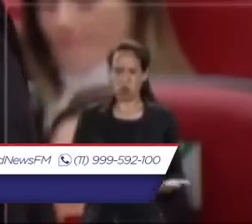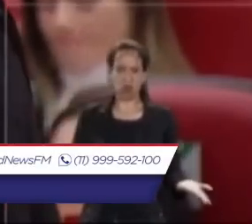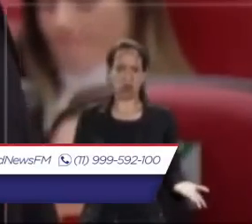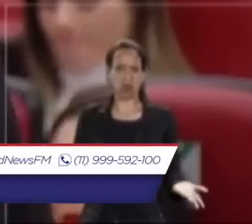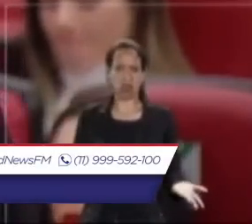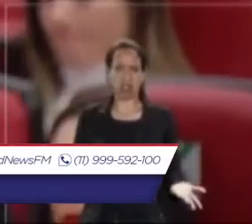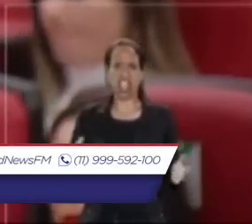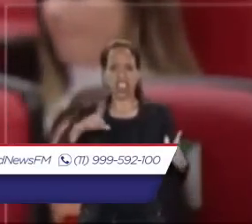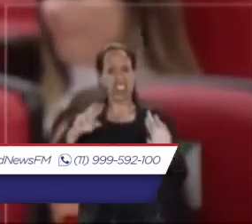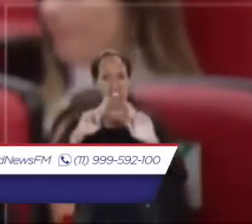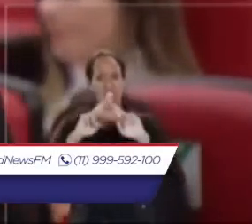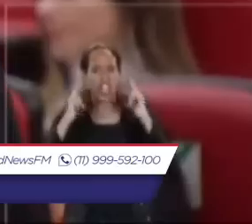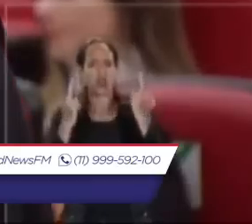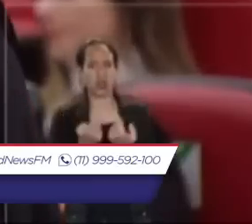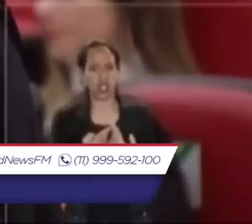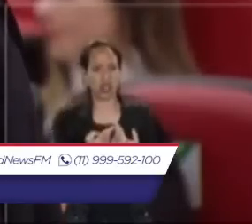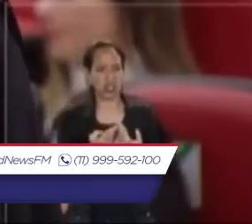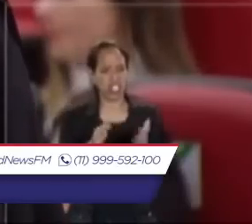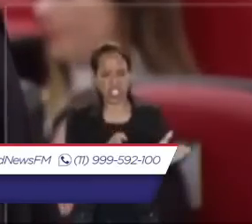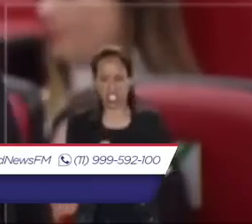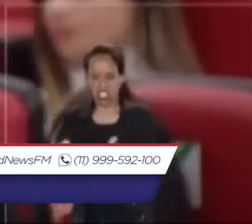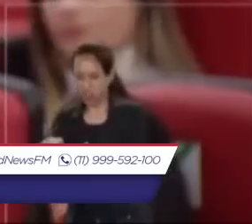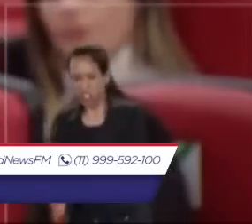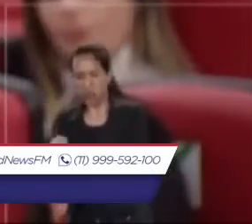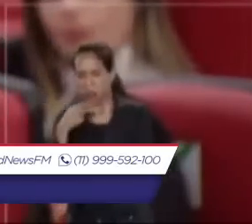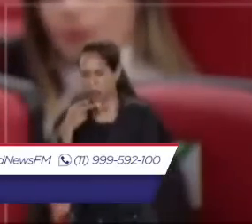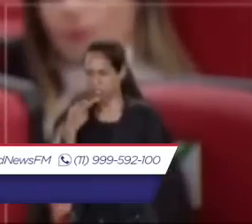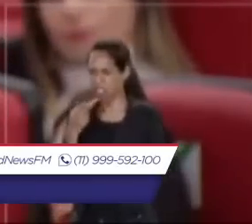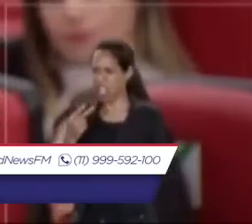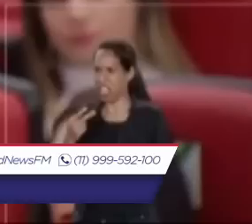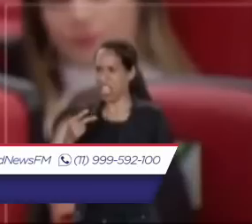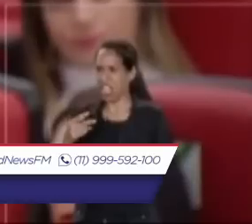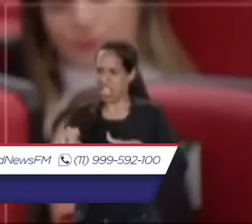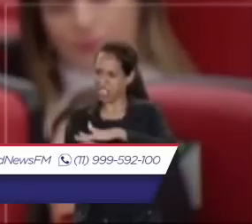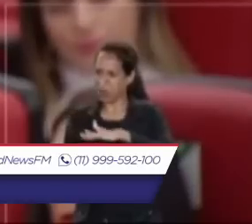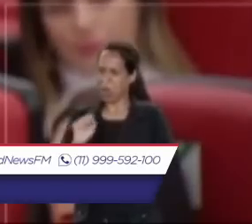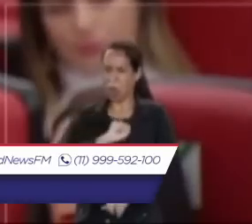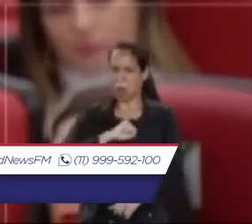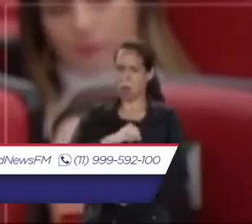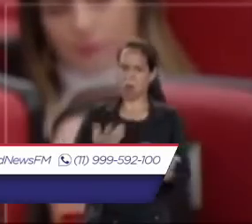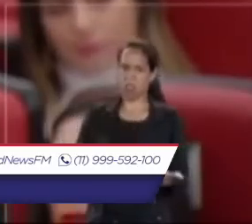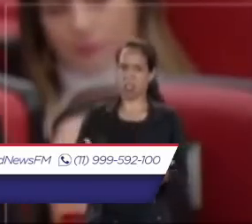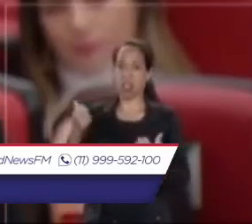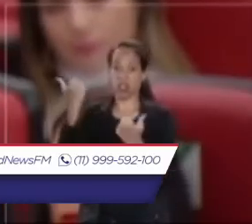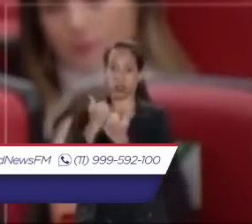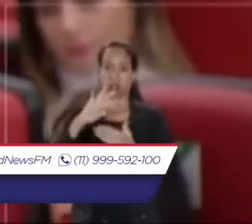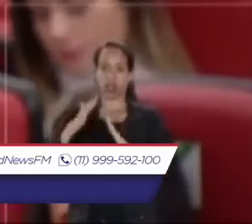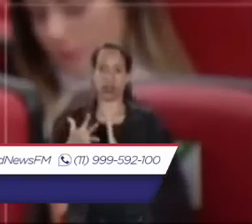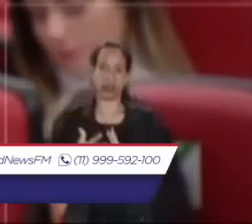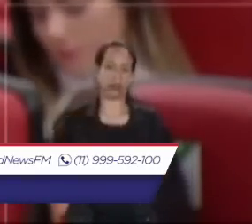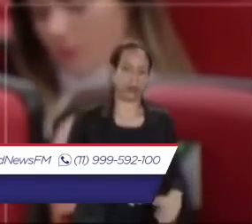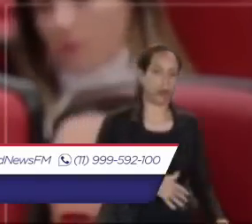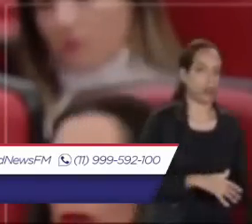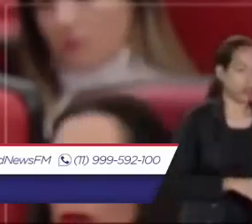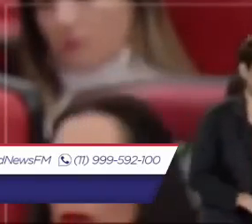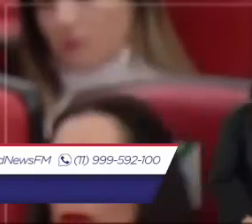fato, houve uma reunião com claro desvio de finalidade para desmoralizar as instituições. E de forma internacional, o que é